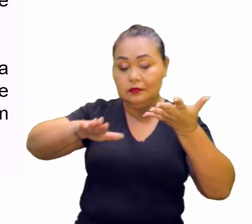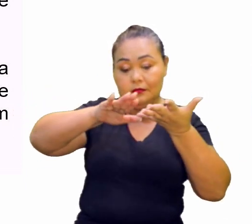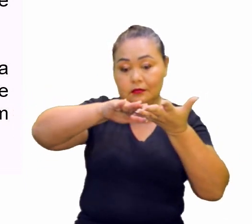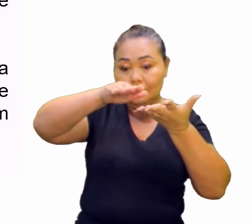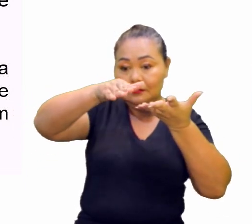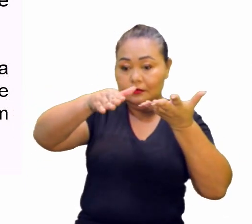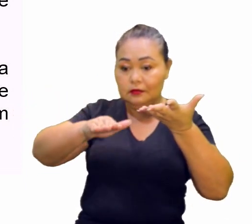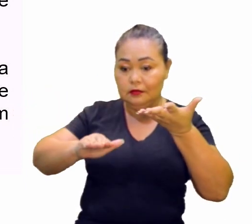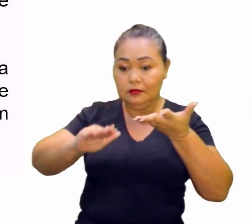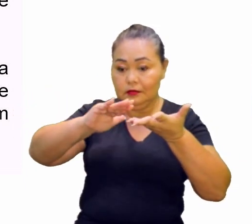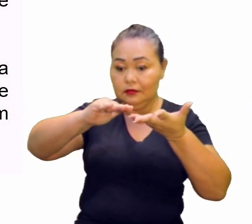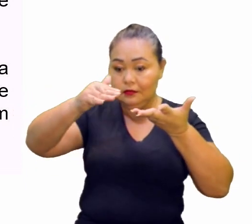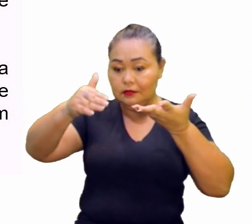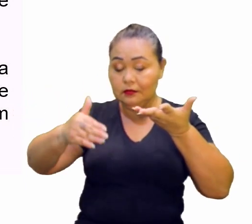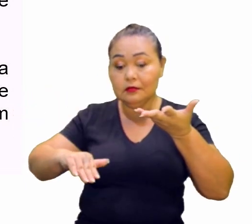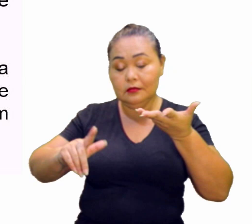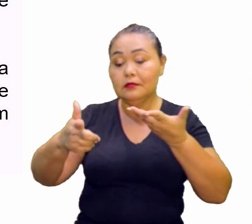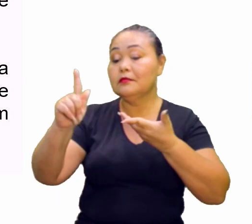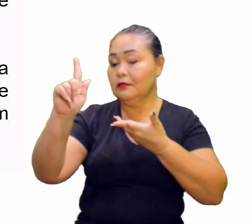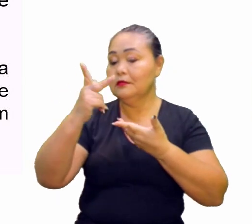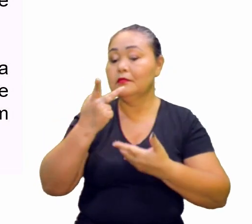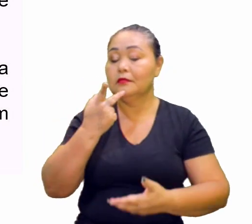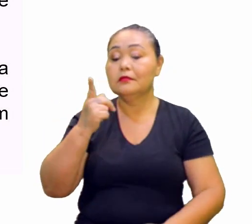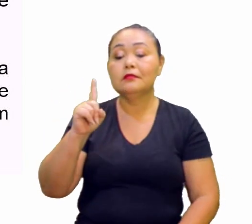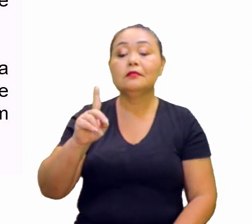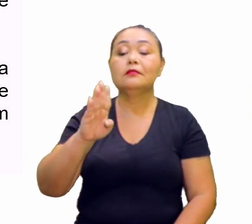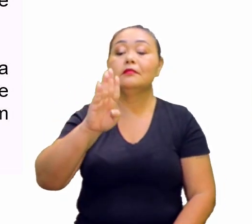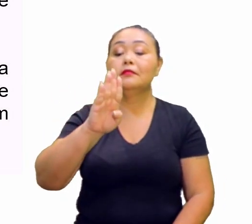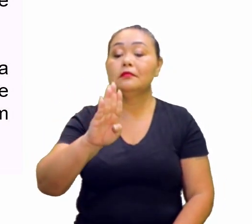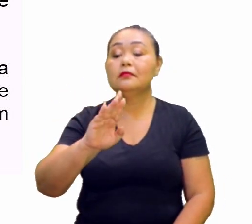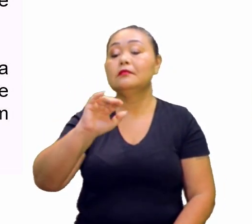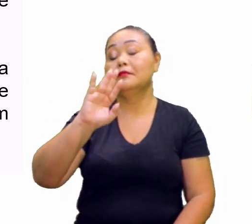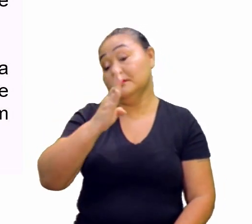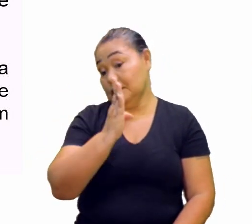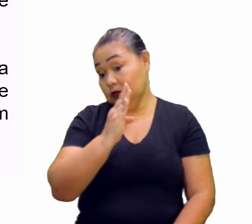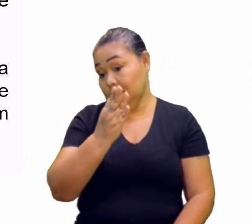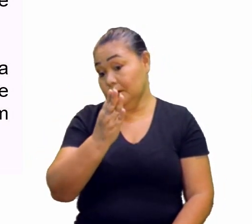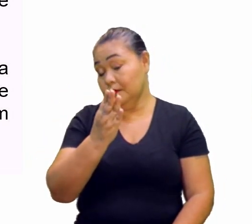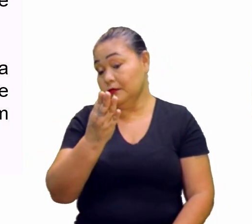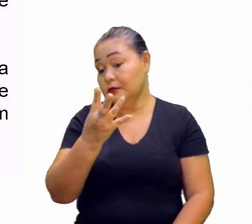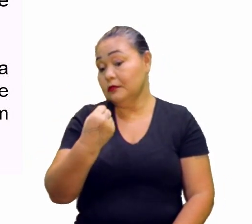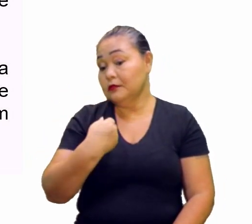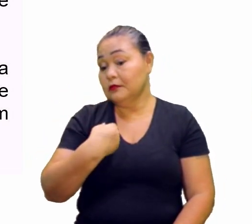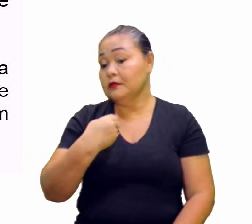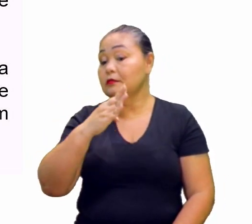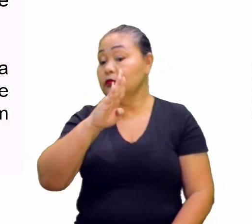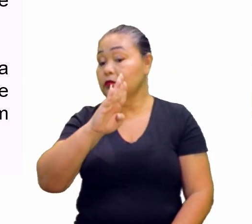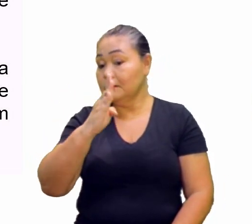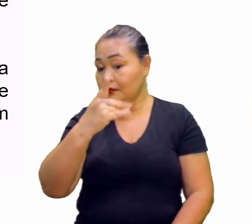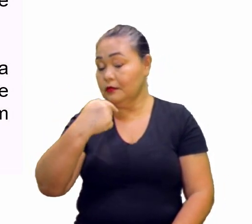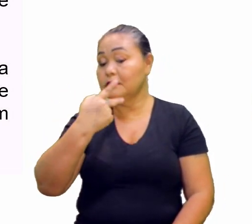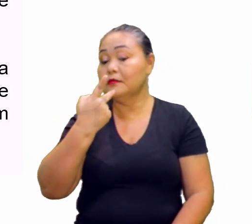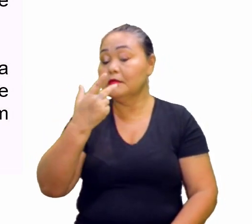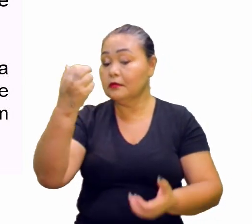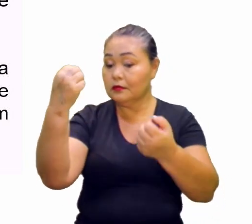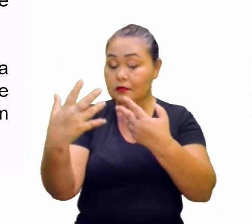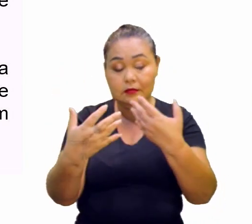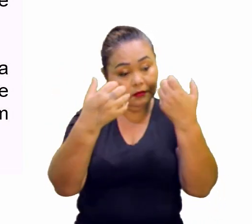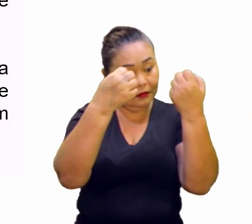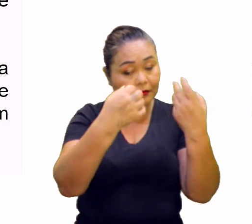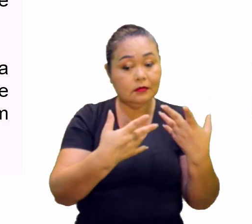Então, geograficamente falando, biologicamente falando, nós temos uma